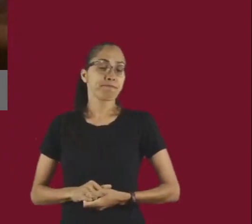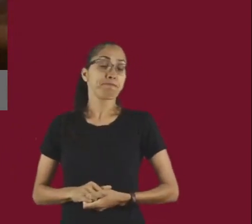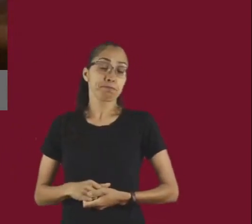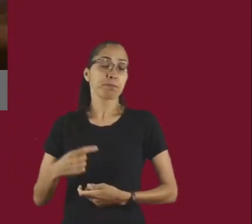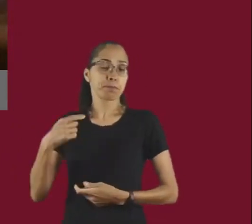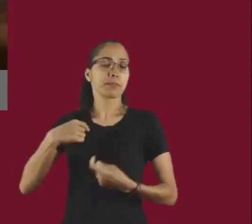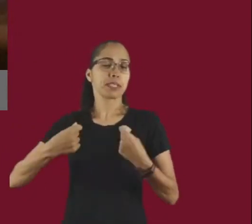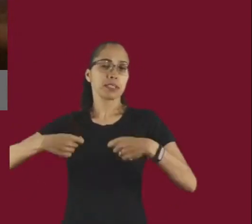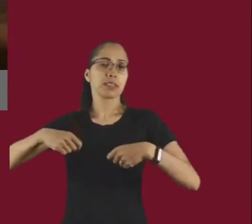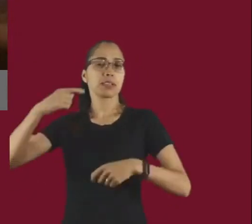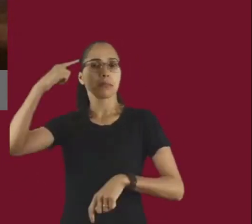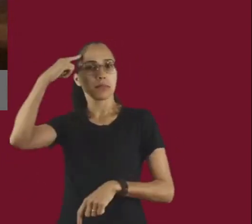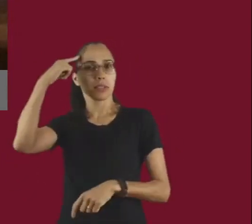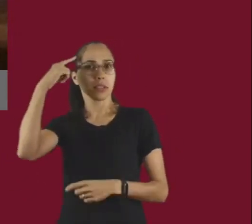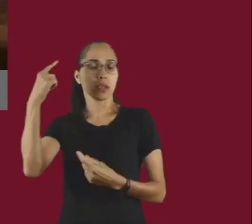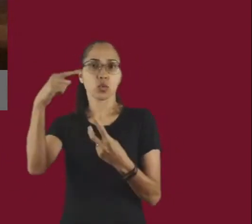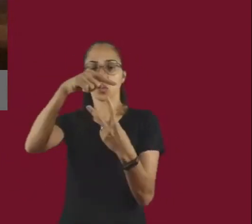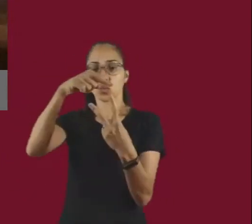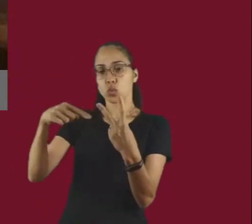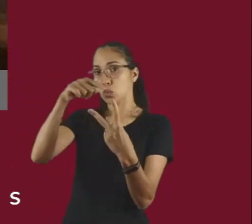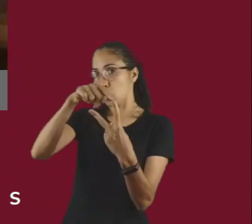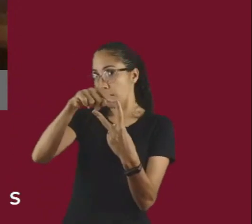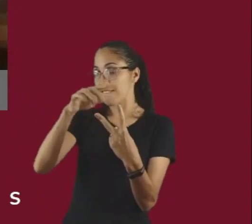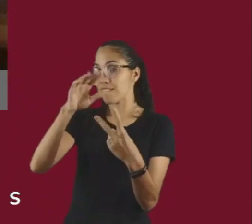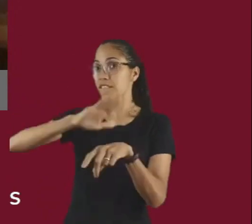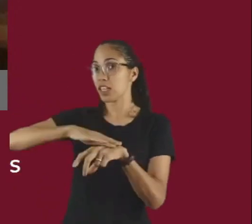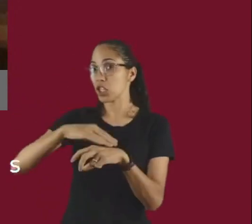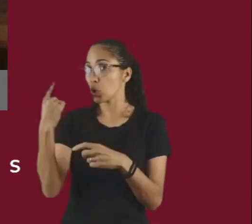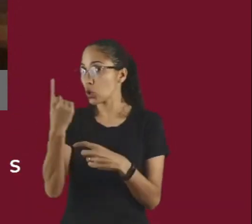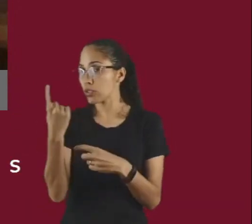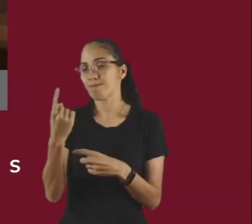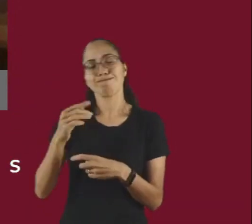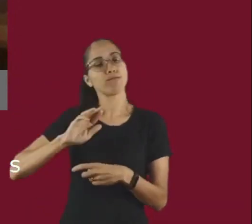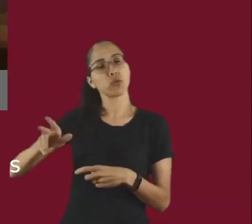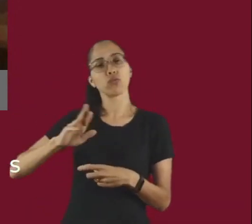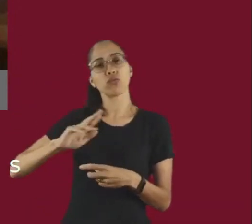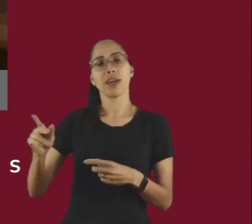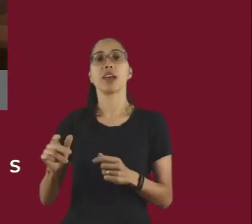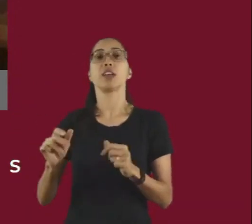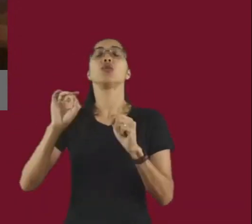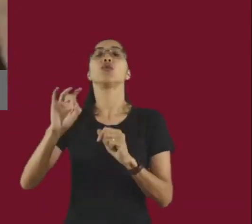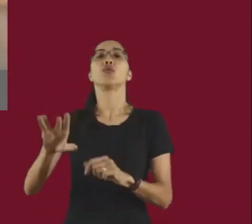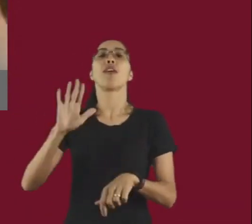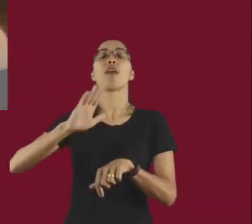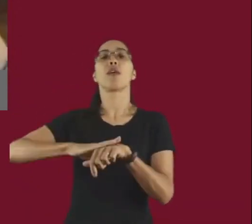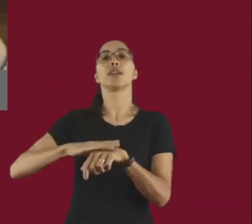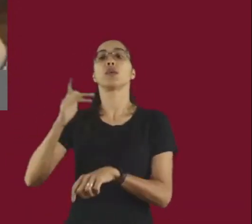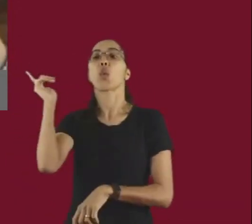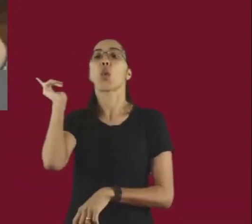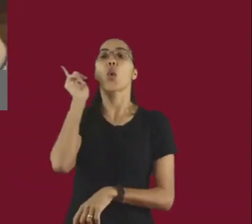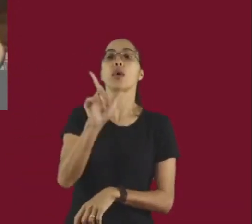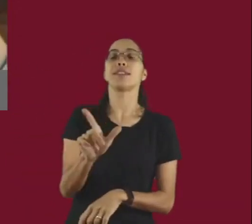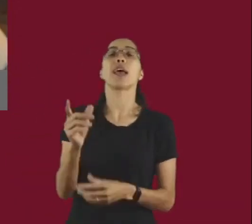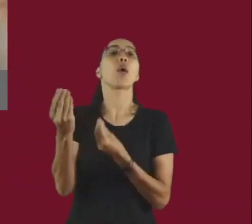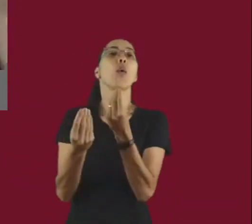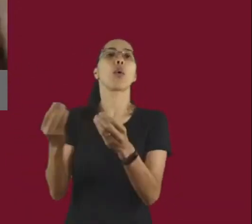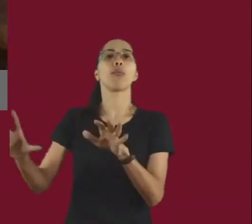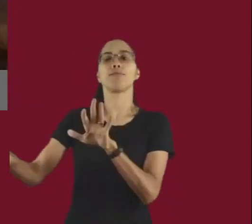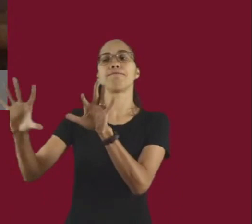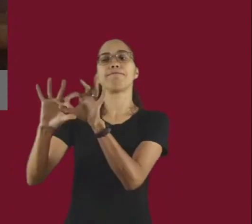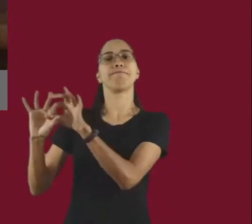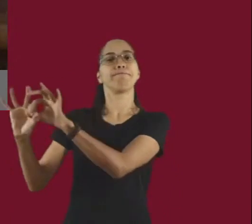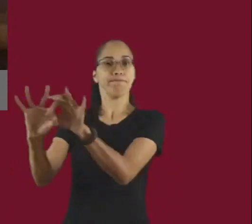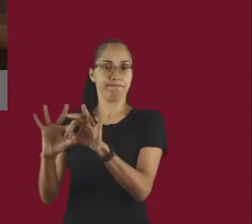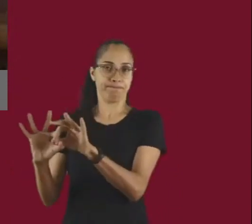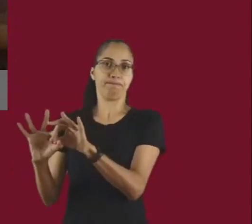que, para mim, são fundamentais. Se a gente não faz isso sozinho, a gente só faz isso com os outros, ou seja, não tem nenhuma possibilidade